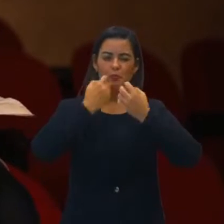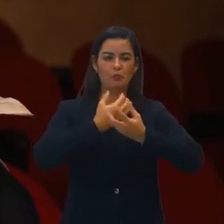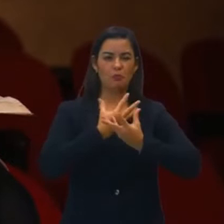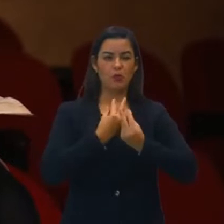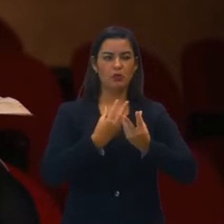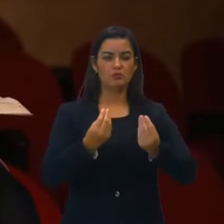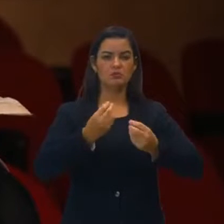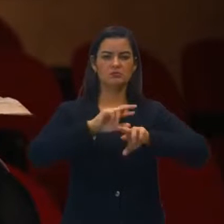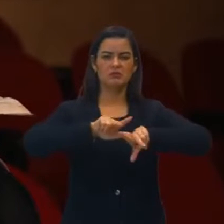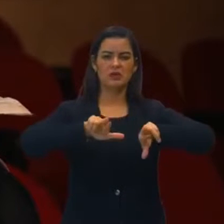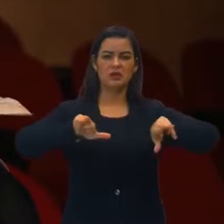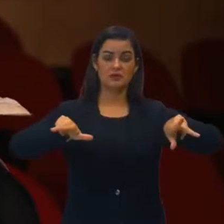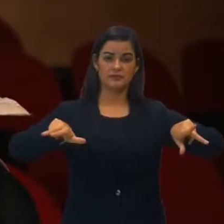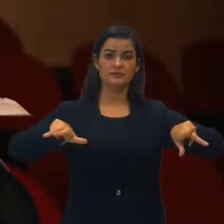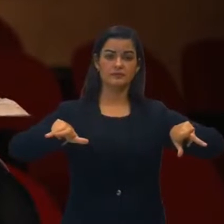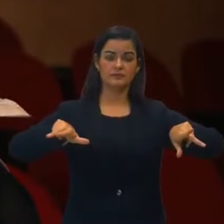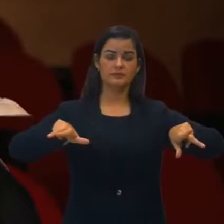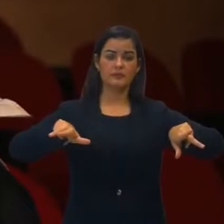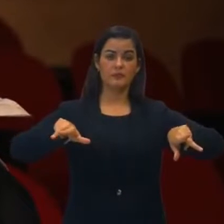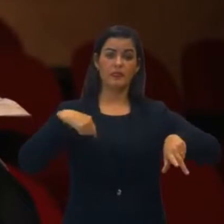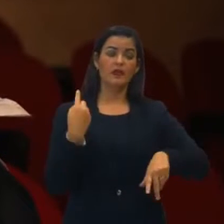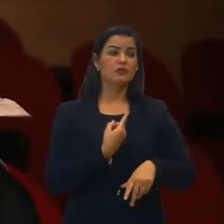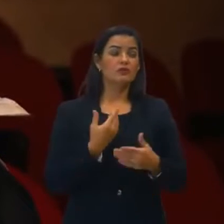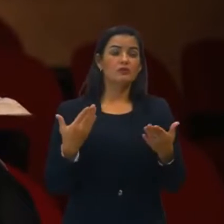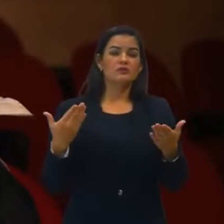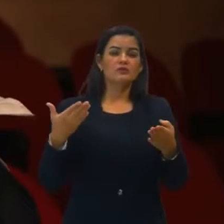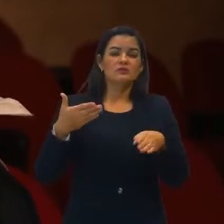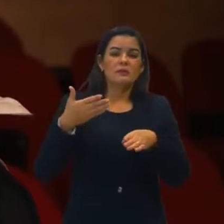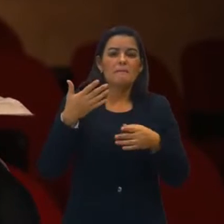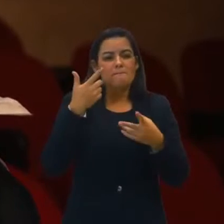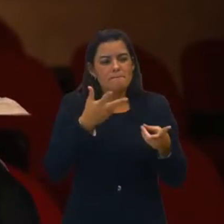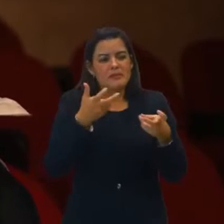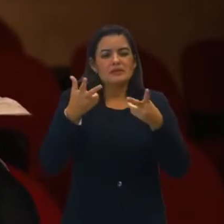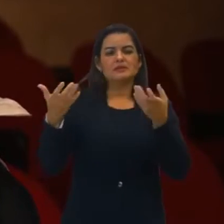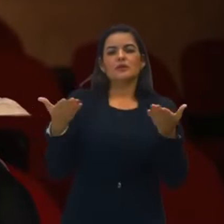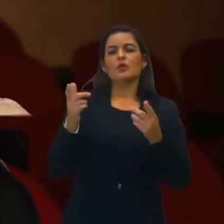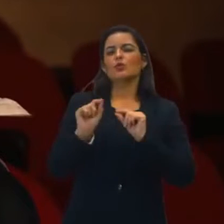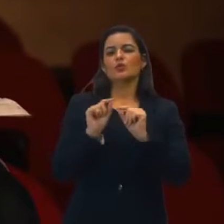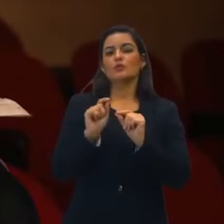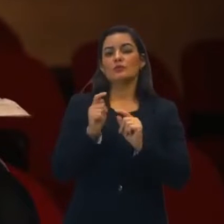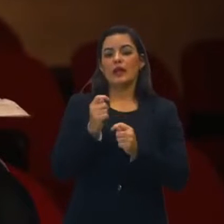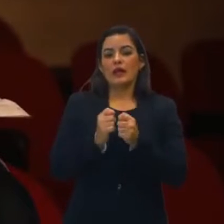Estamos enfrentando uma das mais profundas recessões econômicas da história.